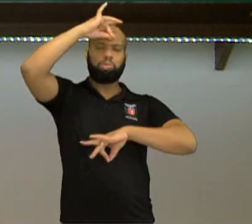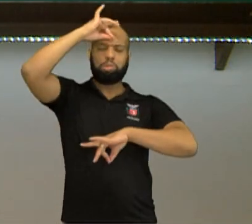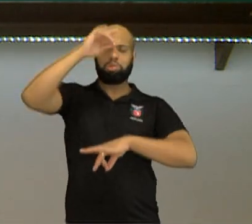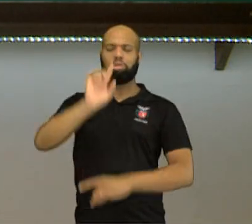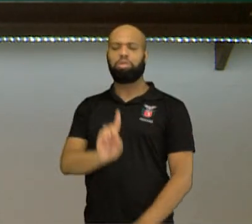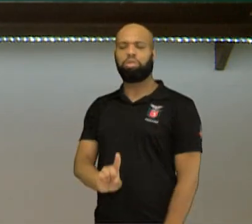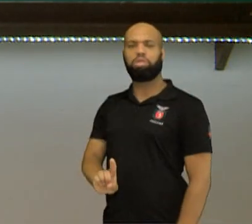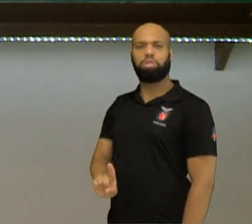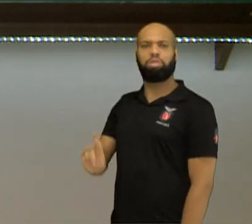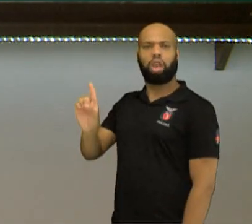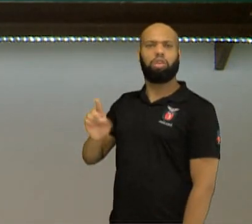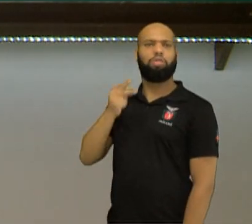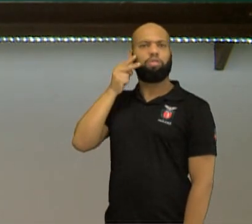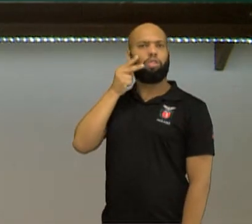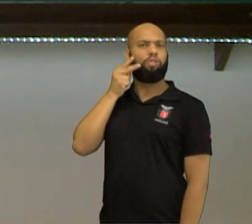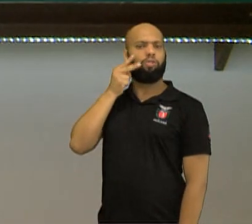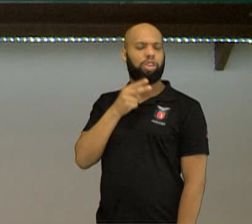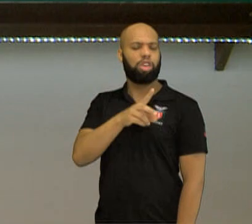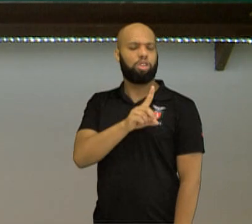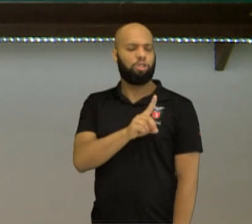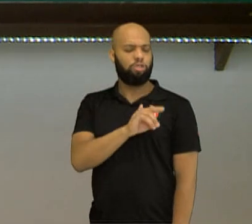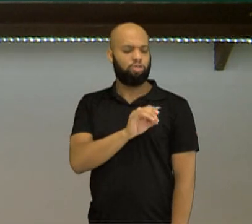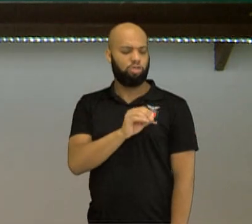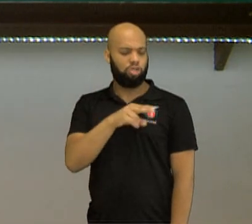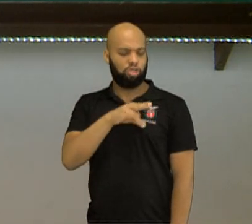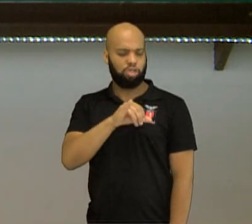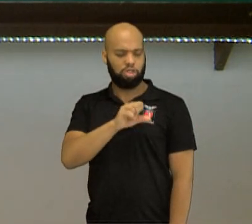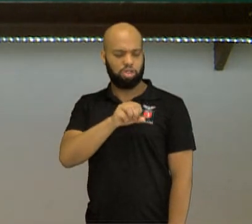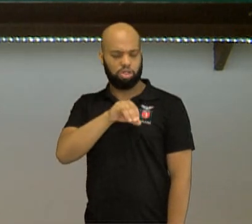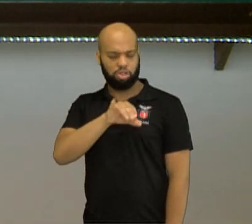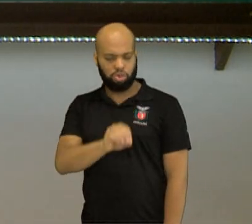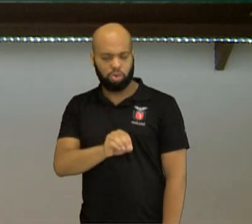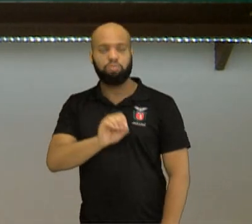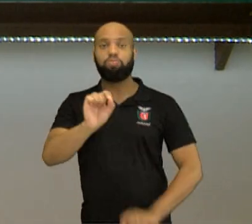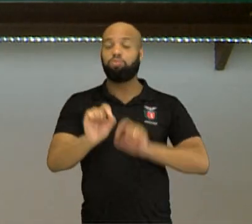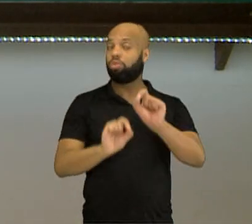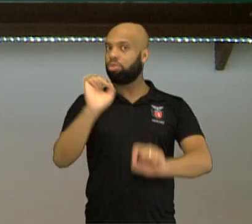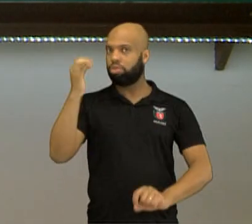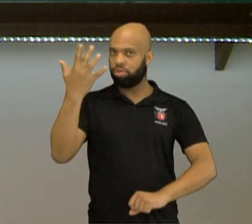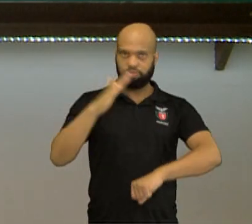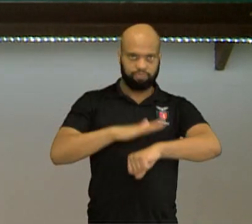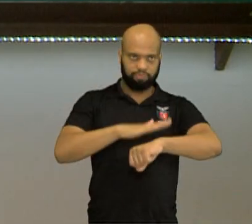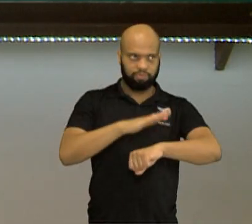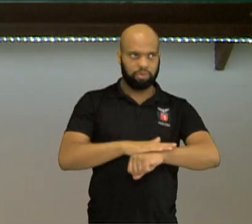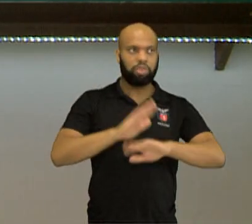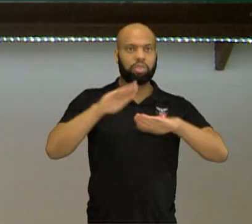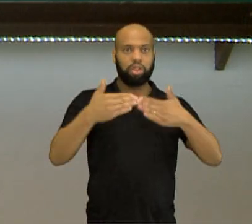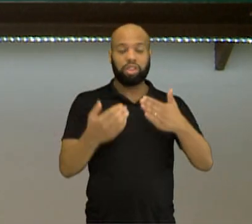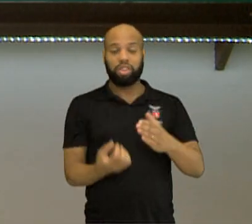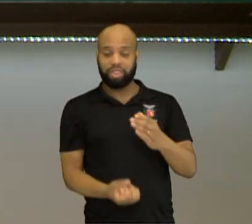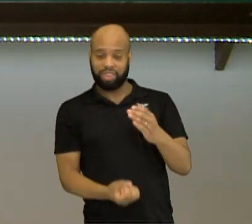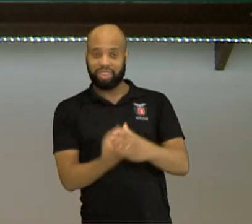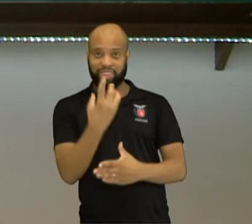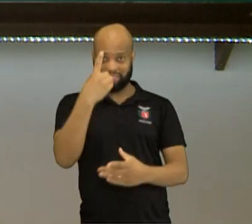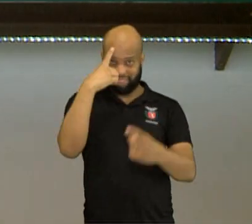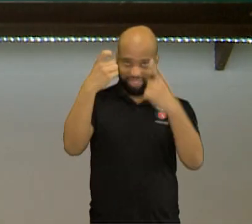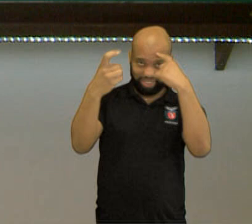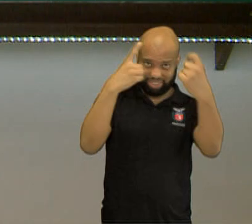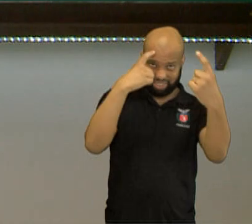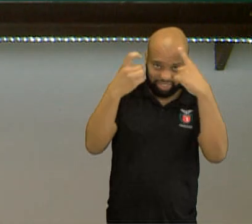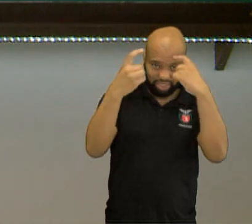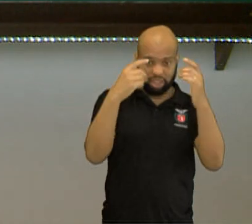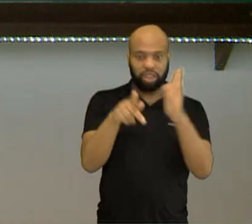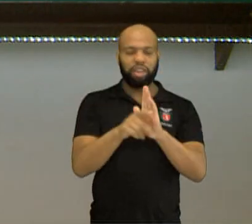o Deus. Então, neste momento, o que acontece? Ele cria a figura